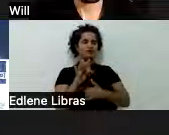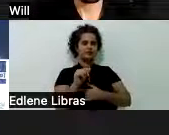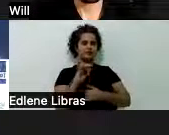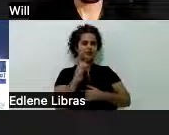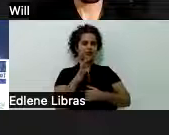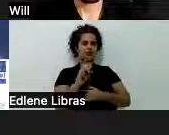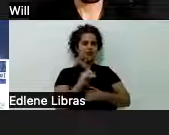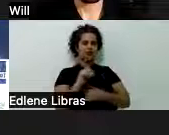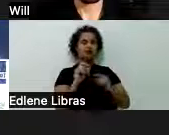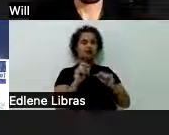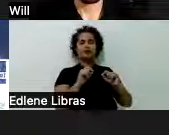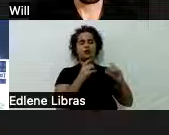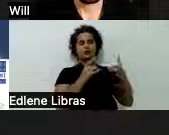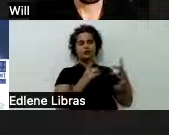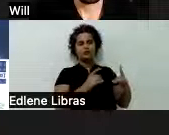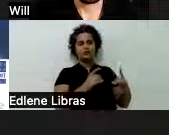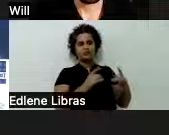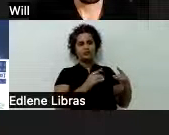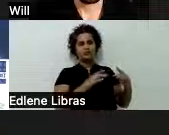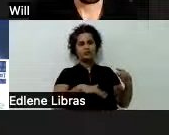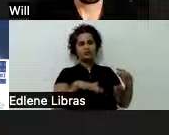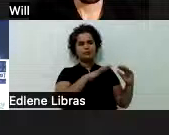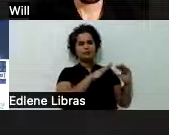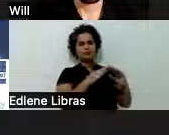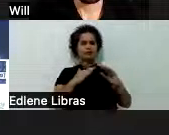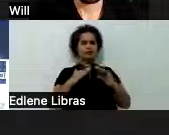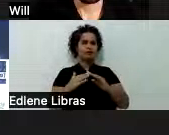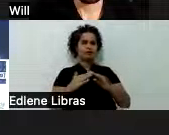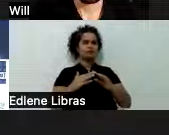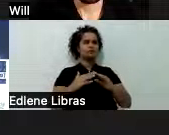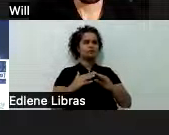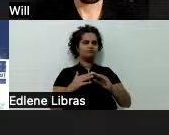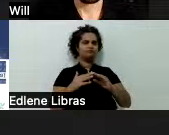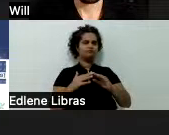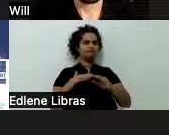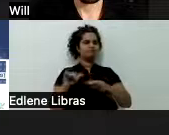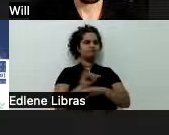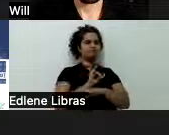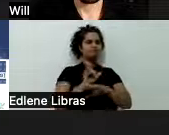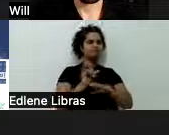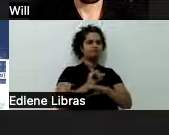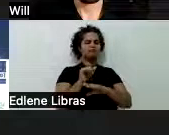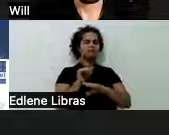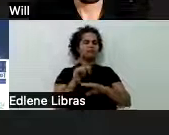abordagem para ativação de vizinhanças por meio de intervenções de curto prazo e baixo custo, sempre com uma visão de futuro.